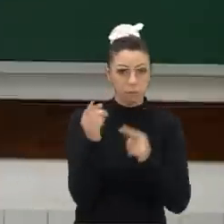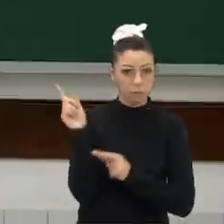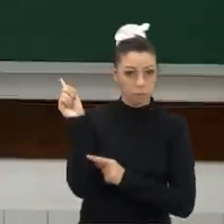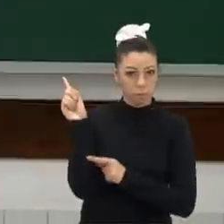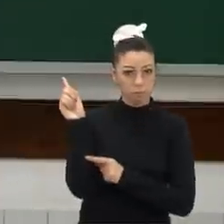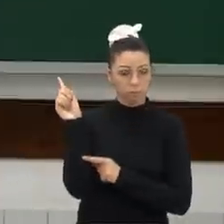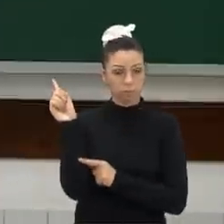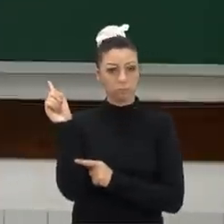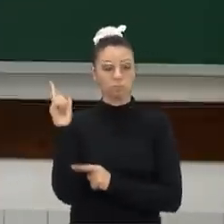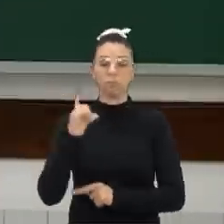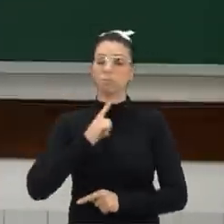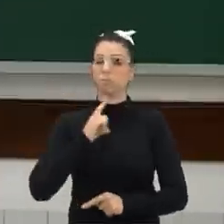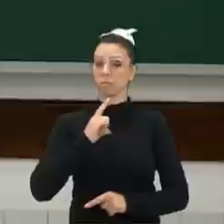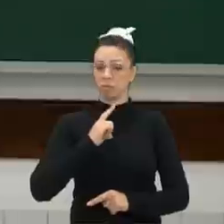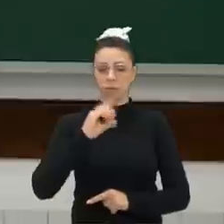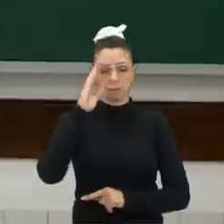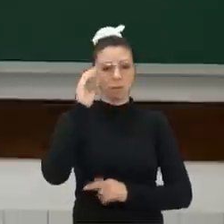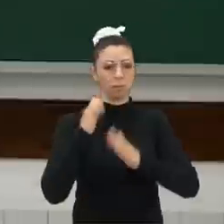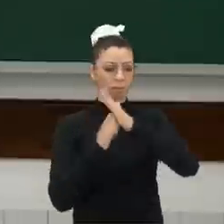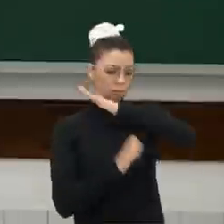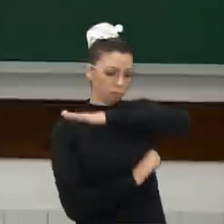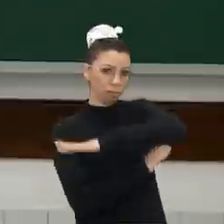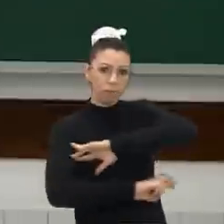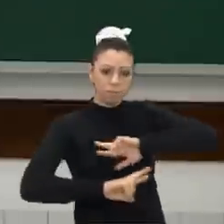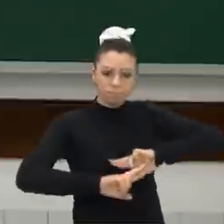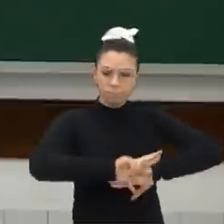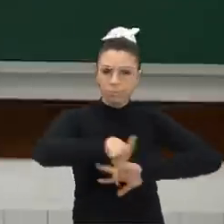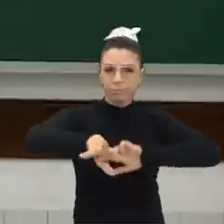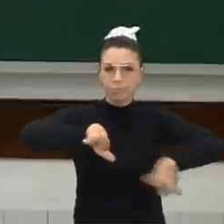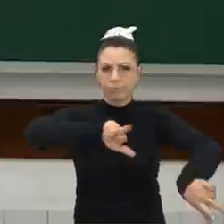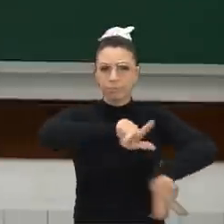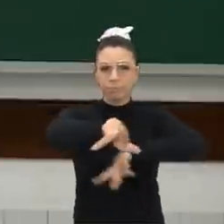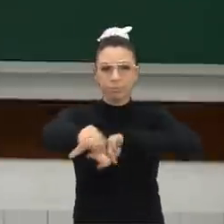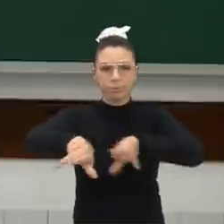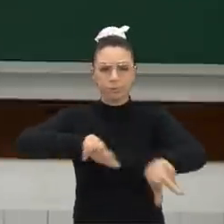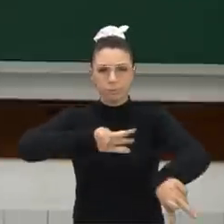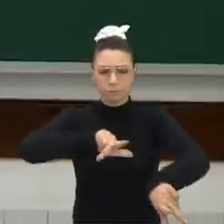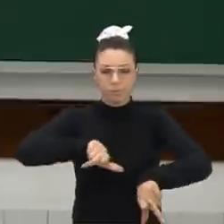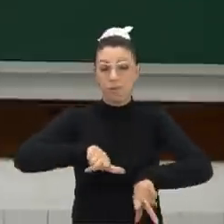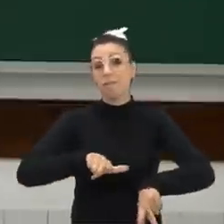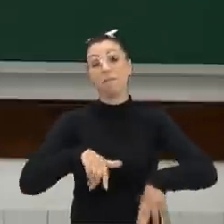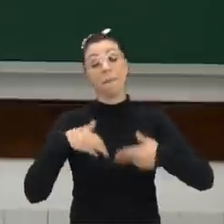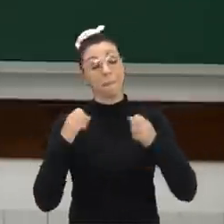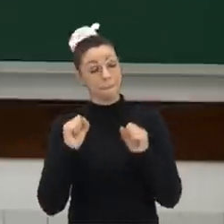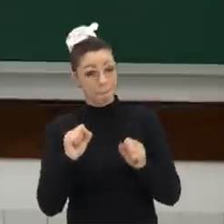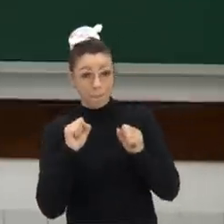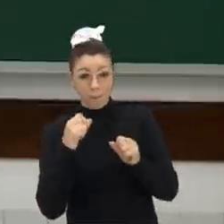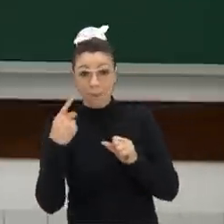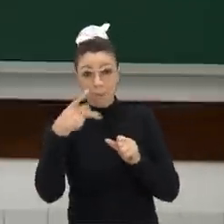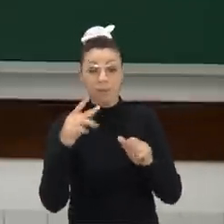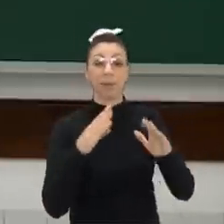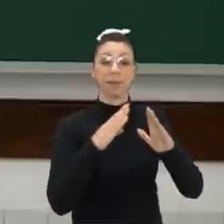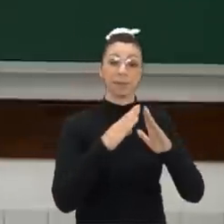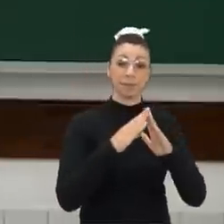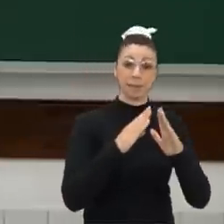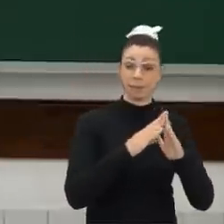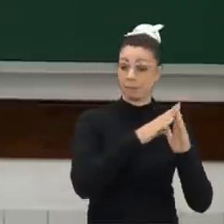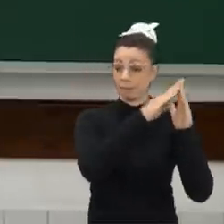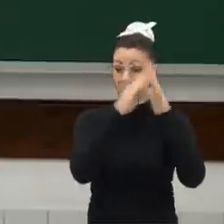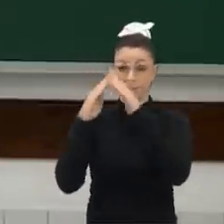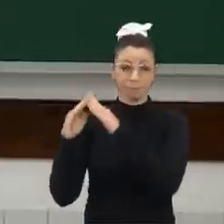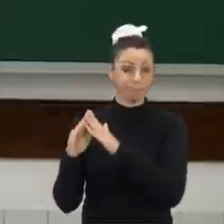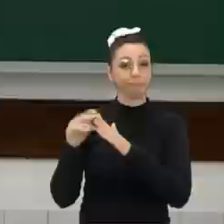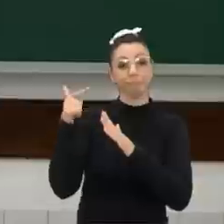têm diferentes estruturas, né? Então pode ser que na sua casa tenha, pode ser que na casa do vizinho não tenha e